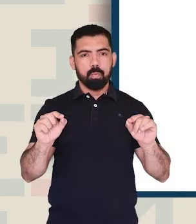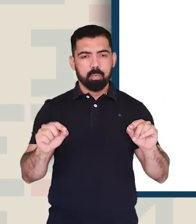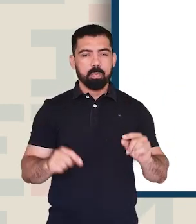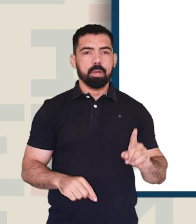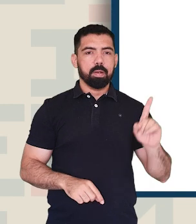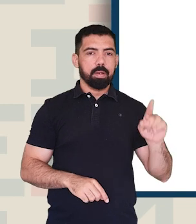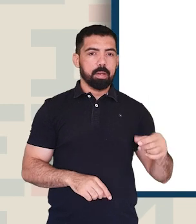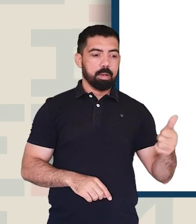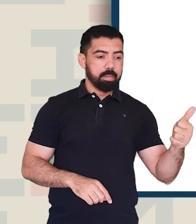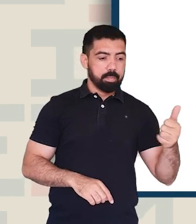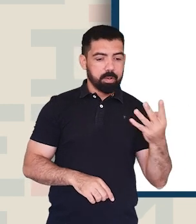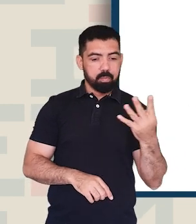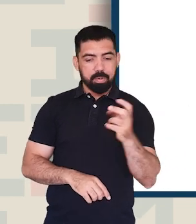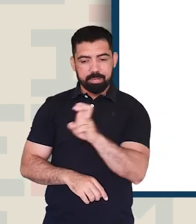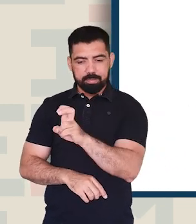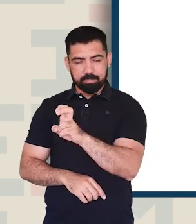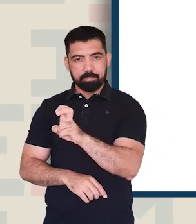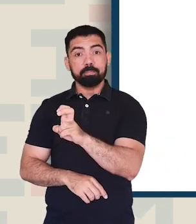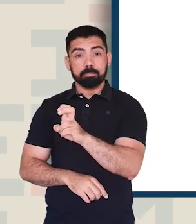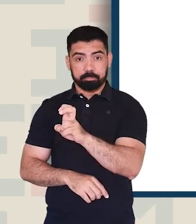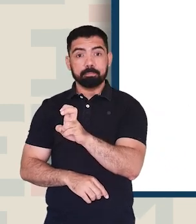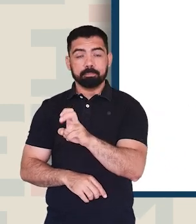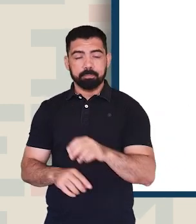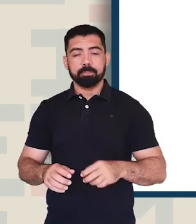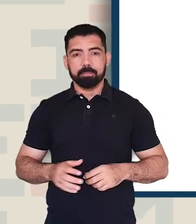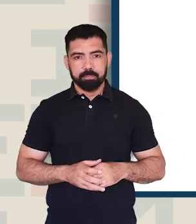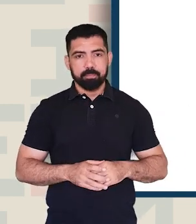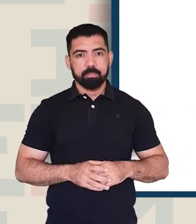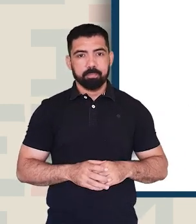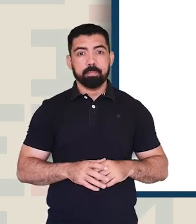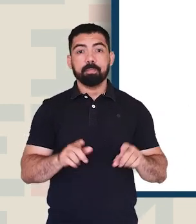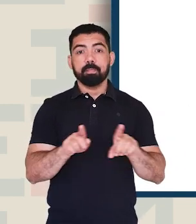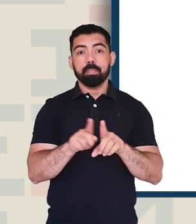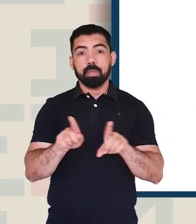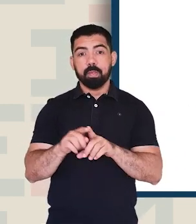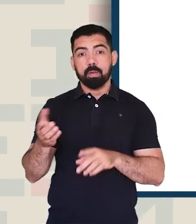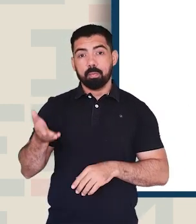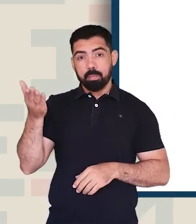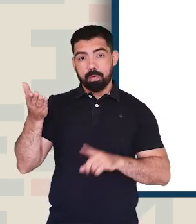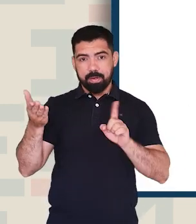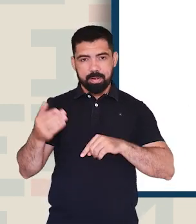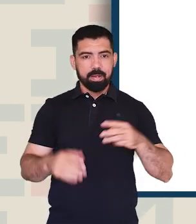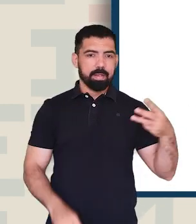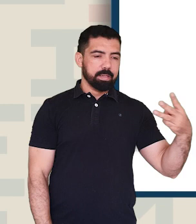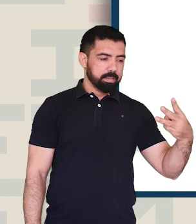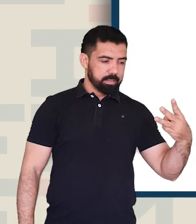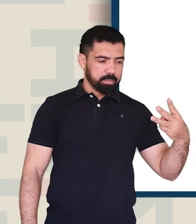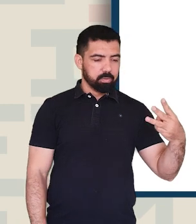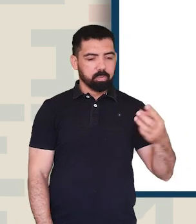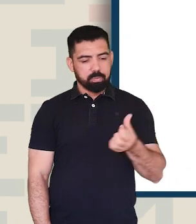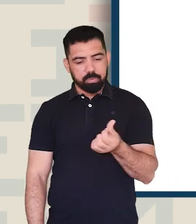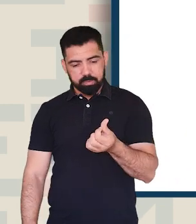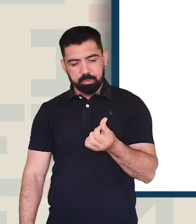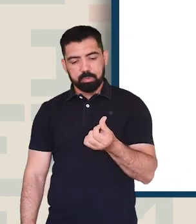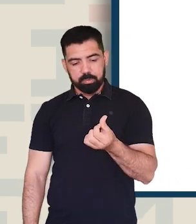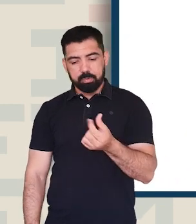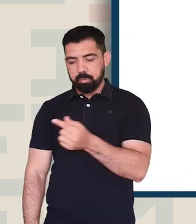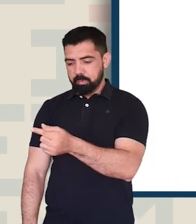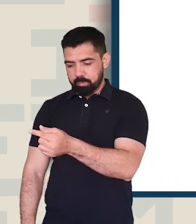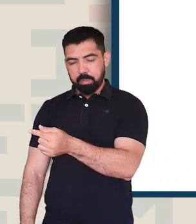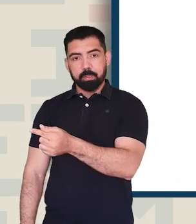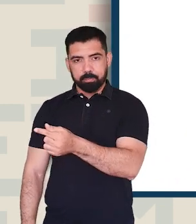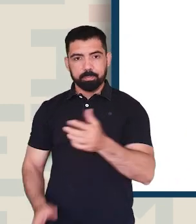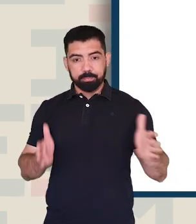o 4º e o 5º, né? E aí o maior já vai estar no 3º grau, no 6º e